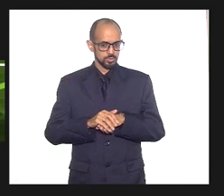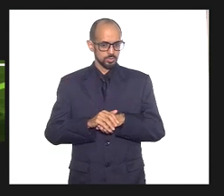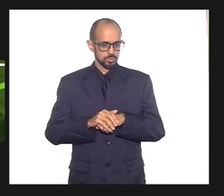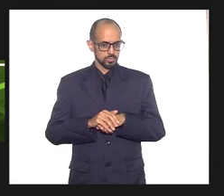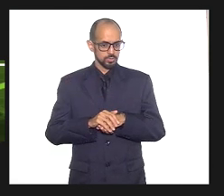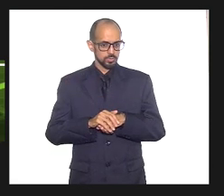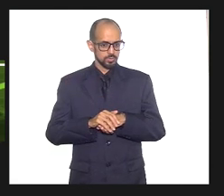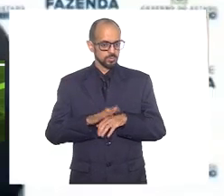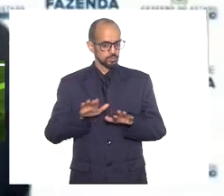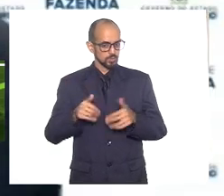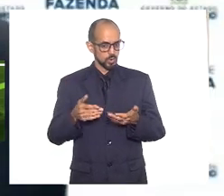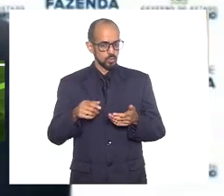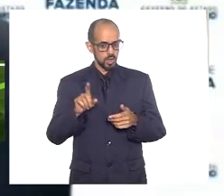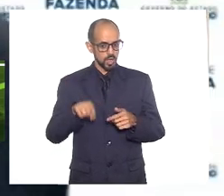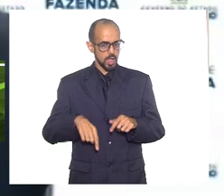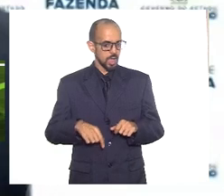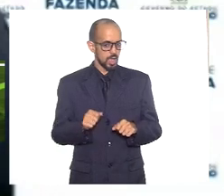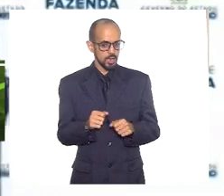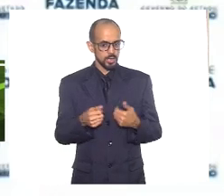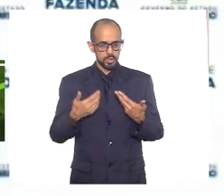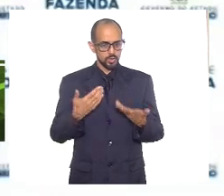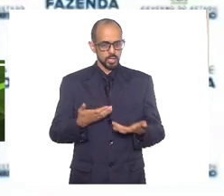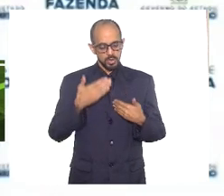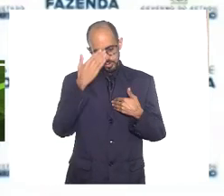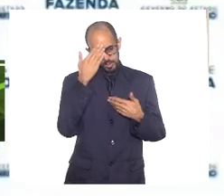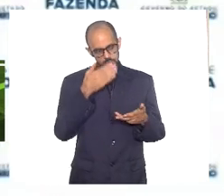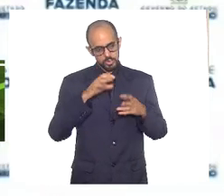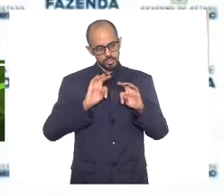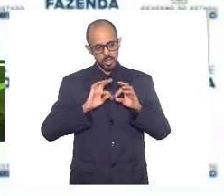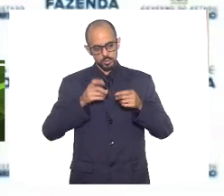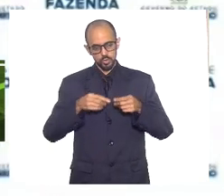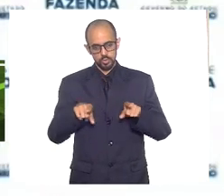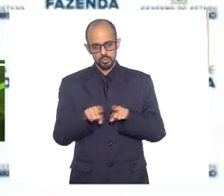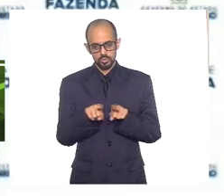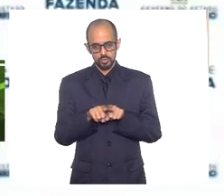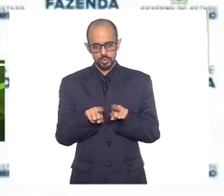Bom, eram essas as considerações. Agradecer a todos também